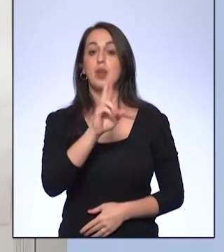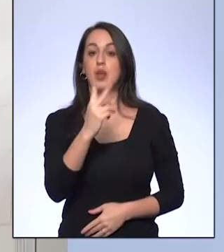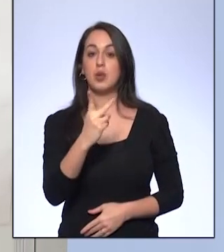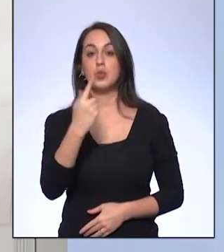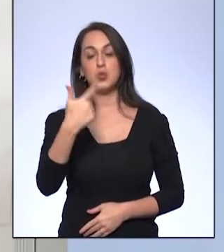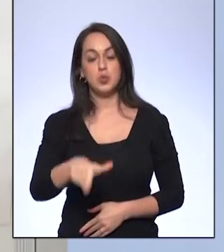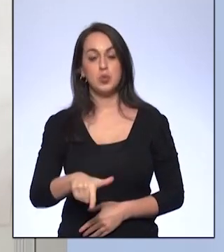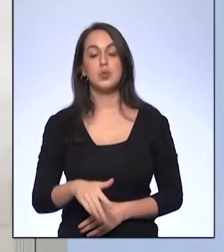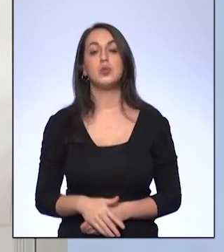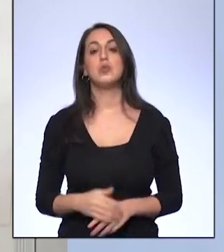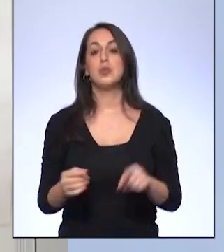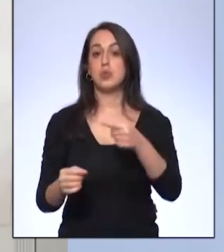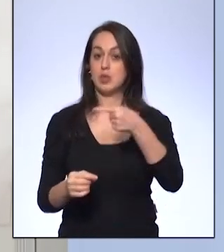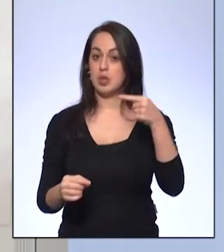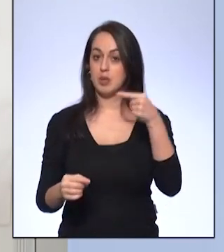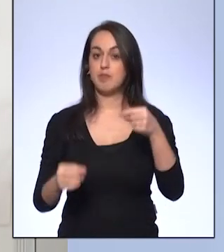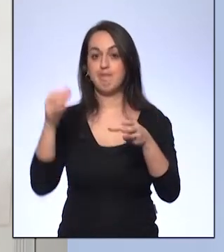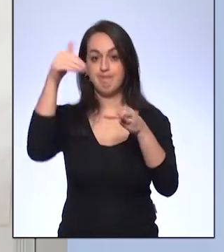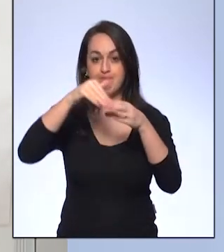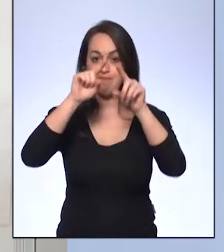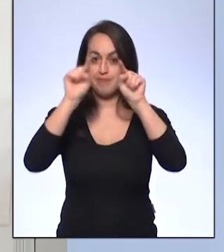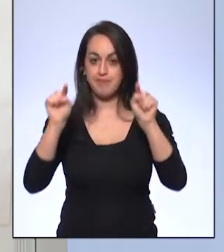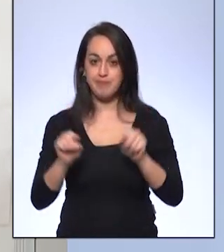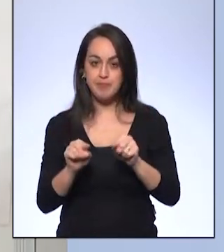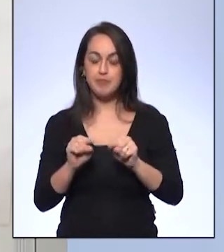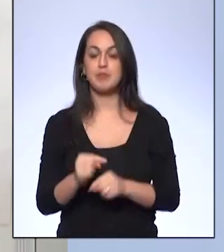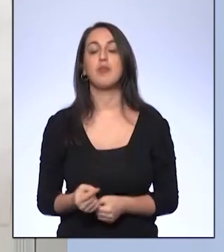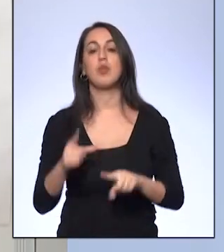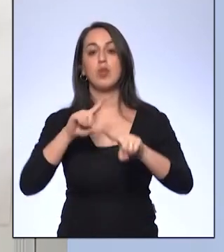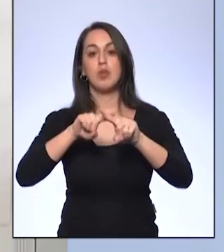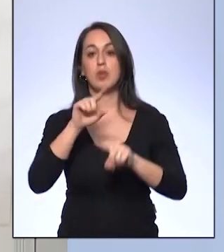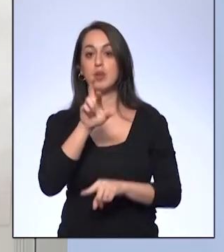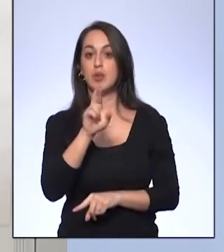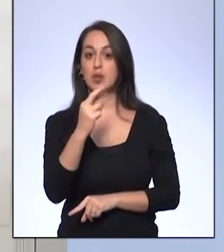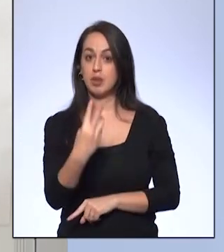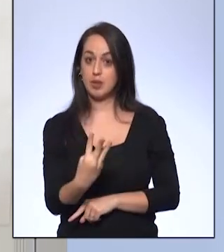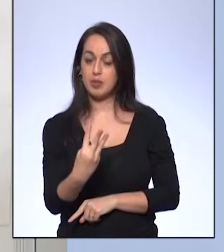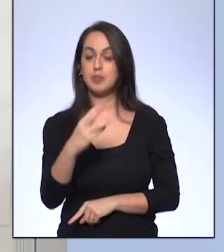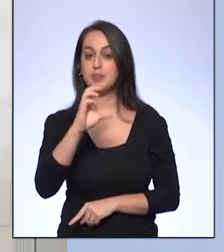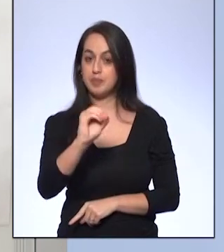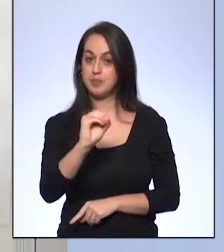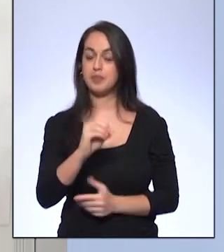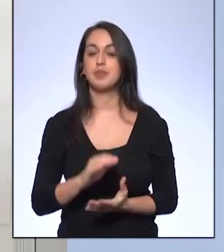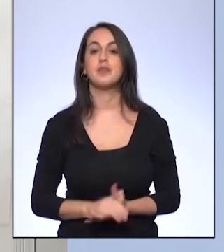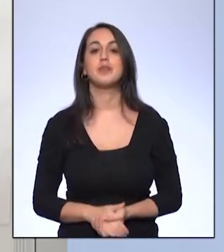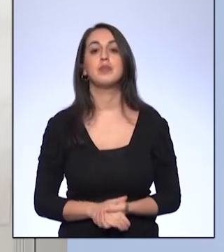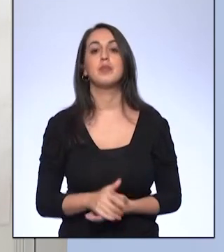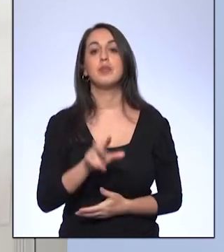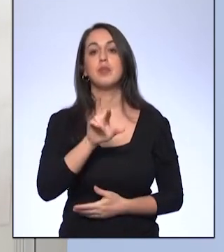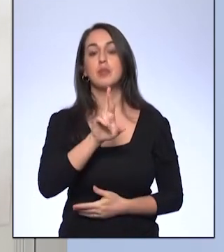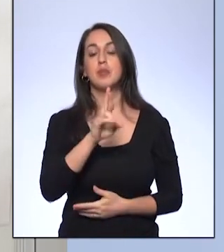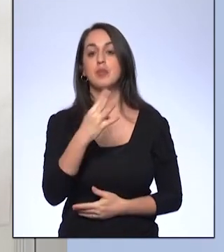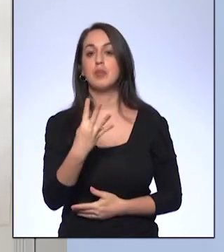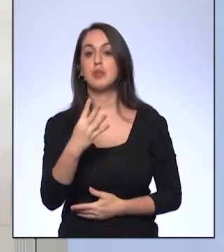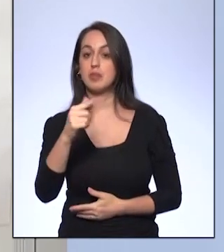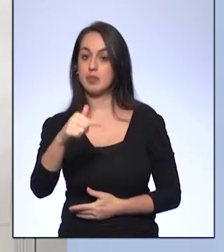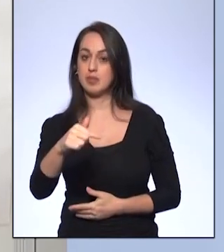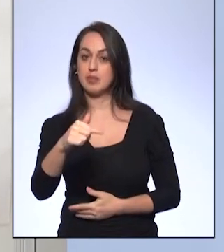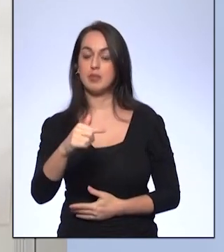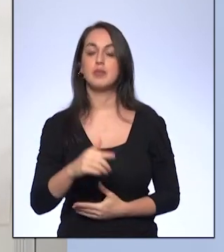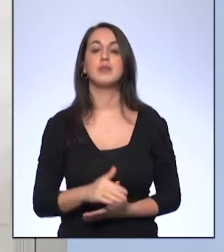novo, negativo vai dentro dos parênteses, vezes R3, que é 0, vezes R4, que é